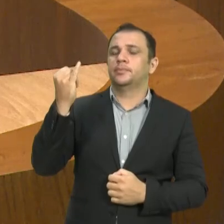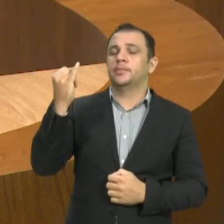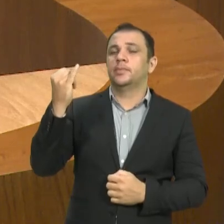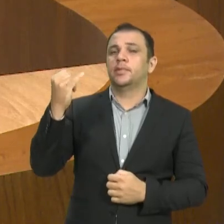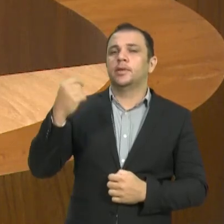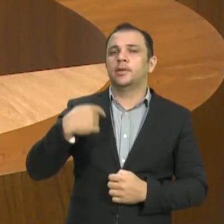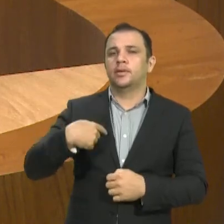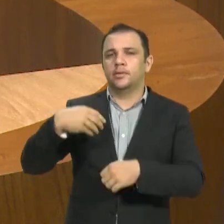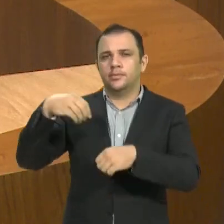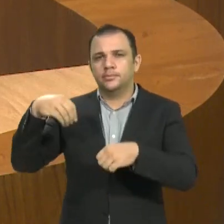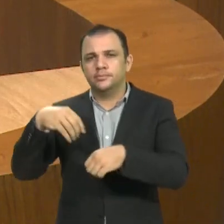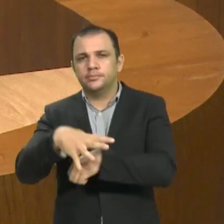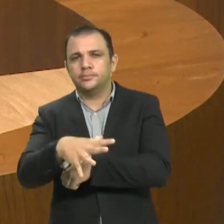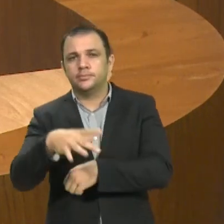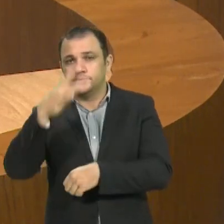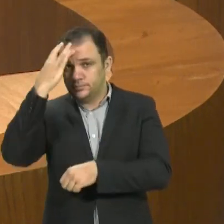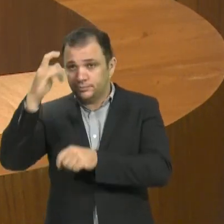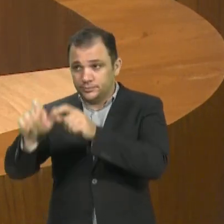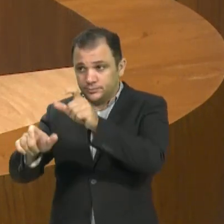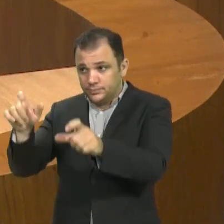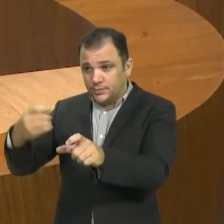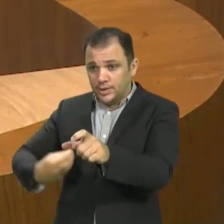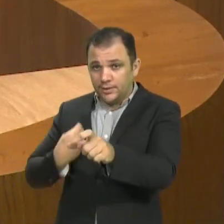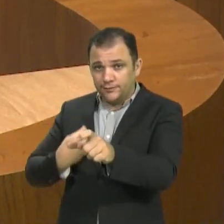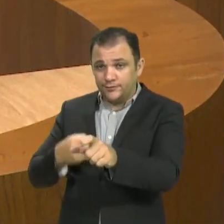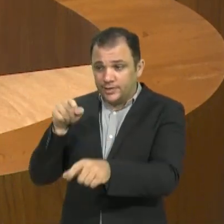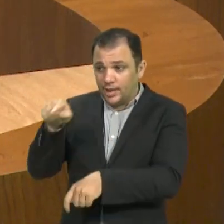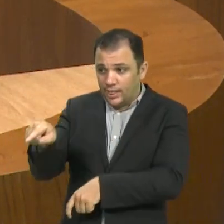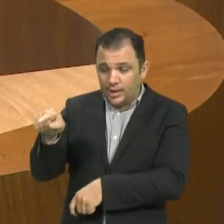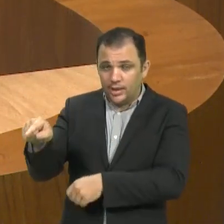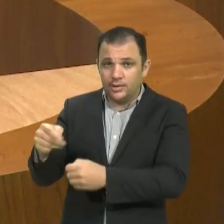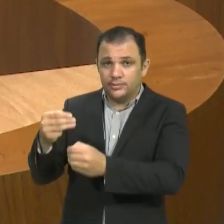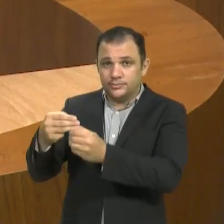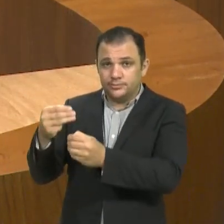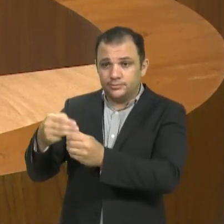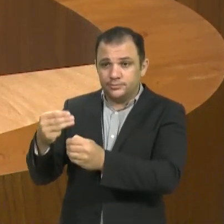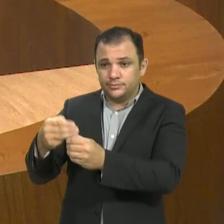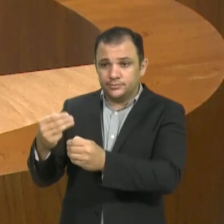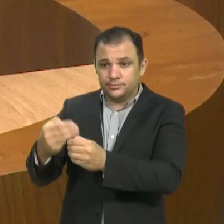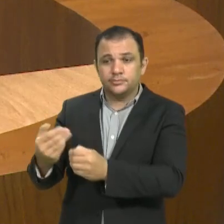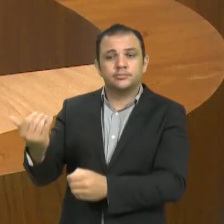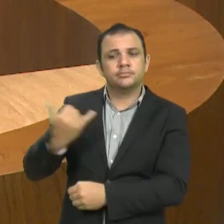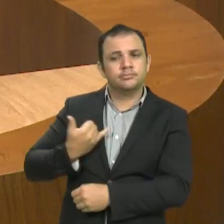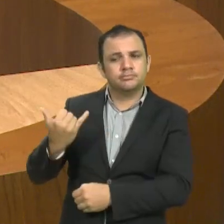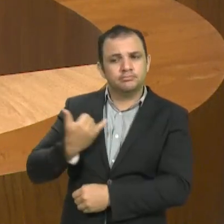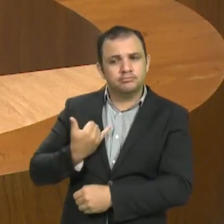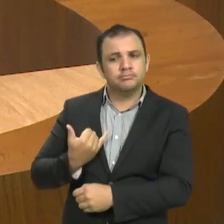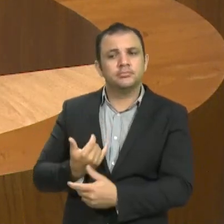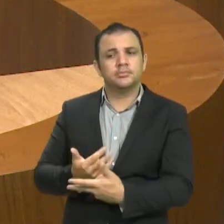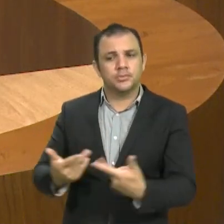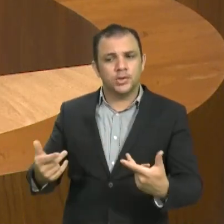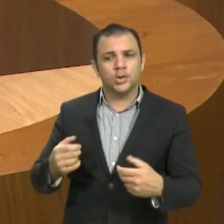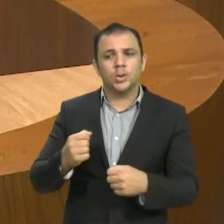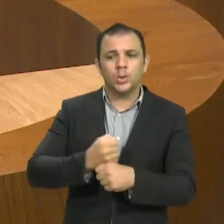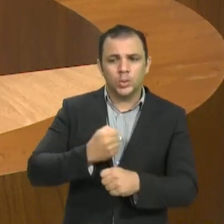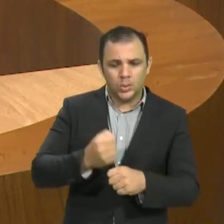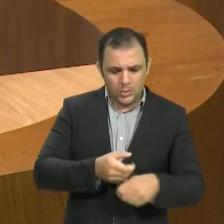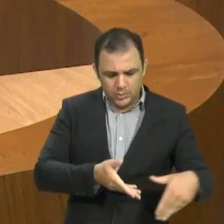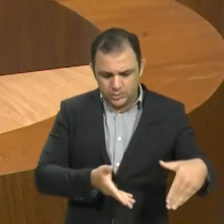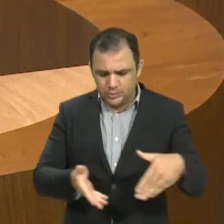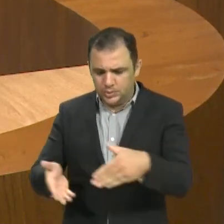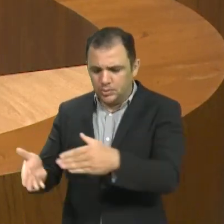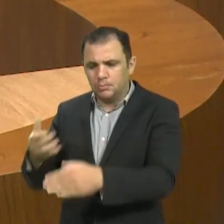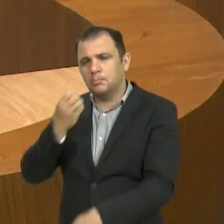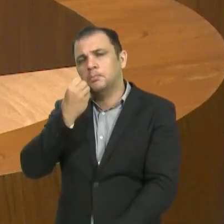de cidadãos de Benedito Leite, que tem me dado feedback que está ficando muito boa. E assim a